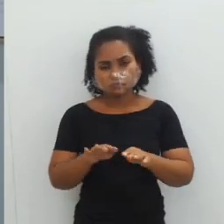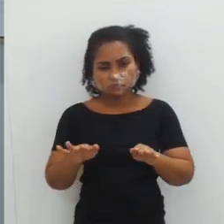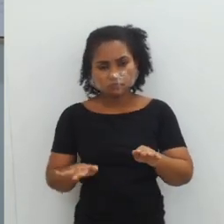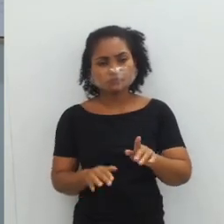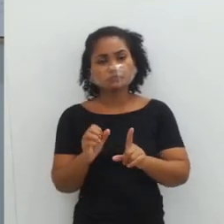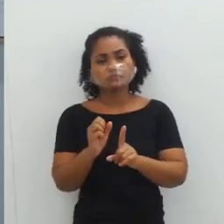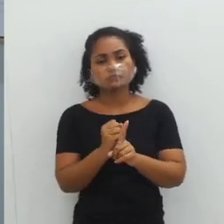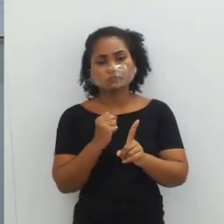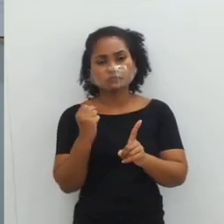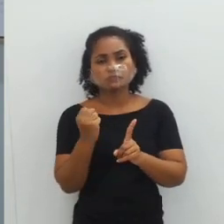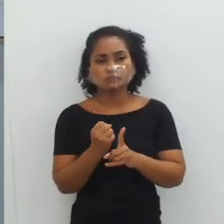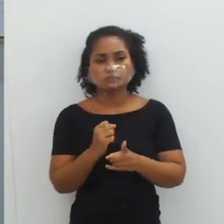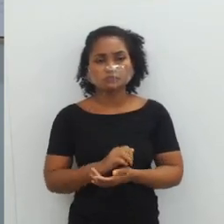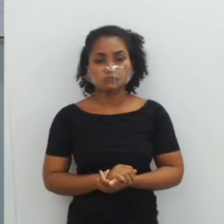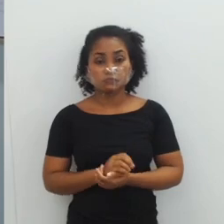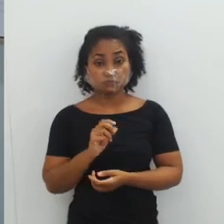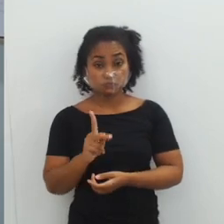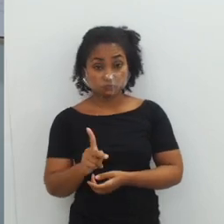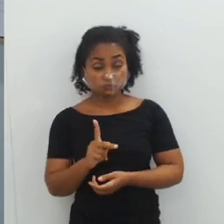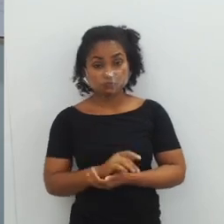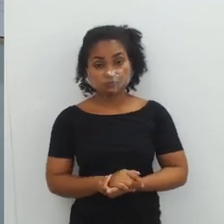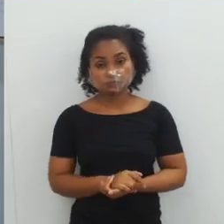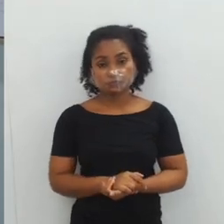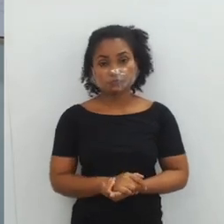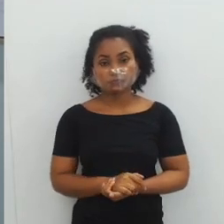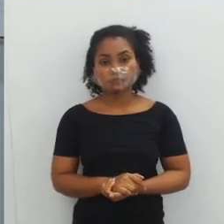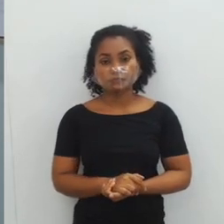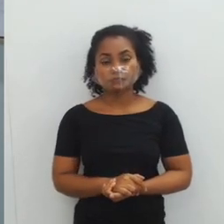desigualdade social. Ok, gente?